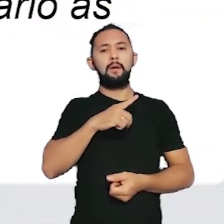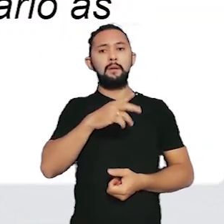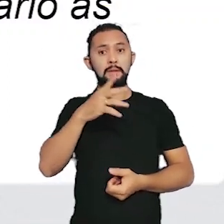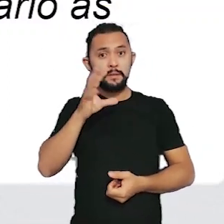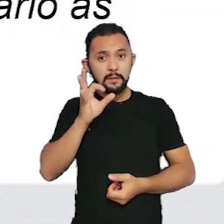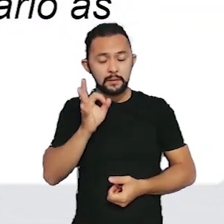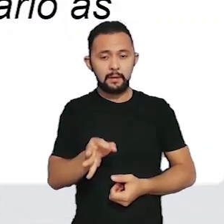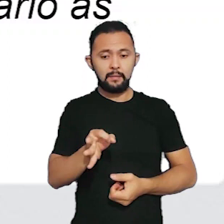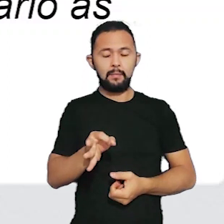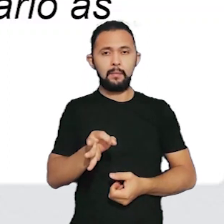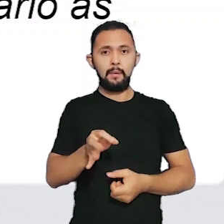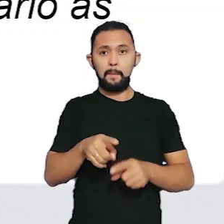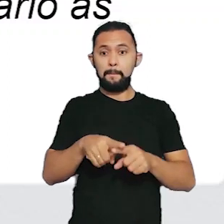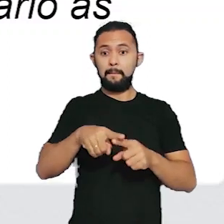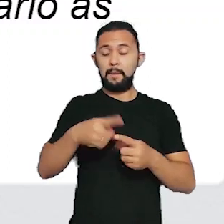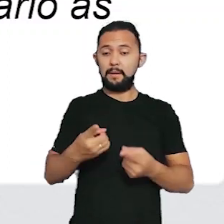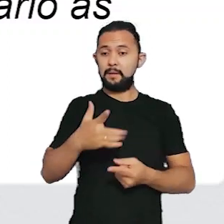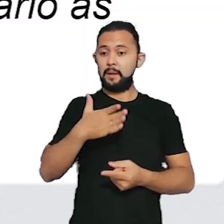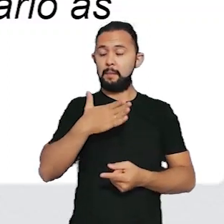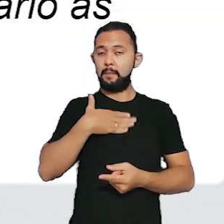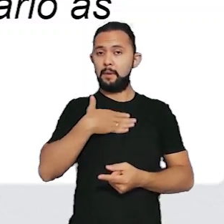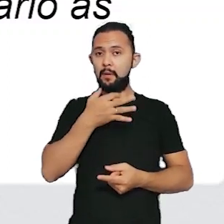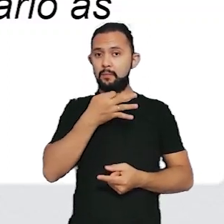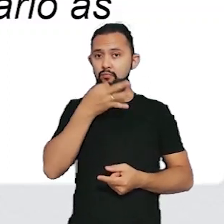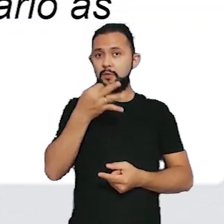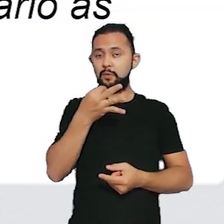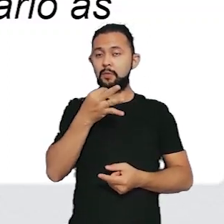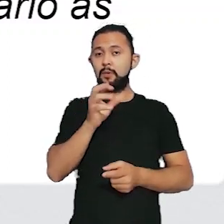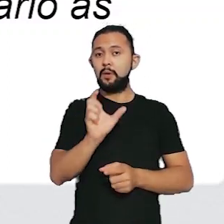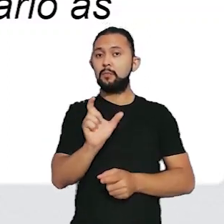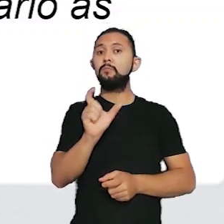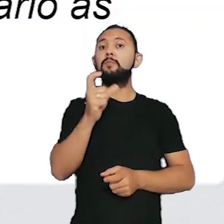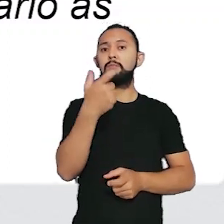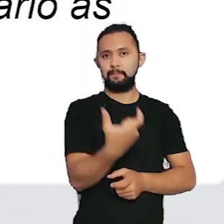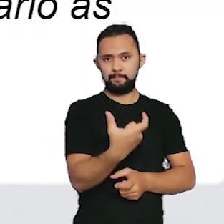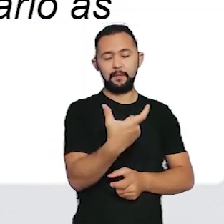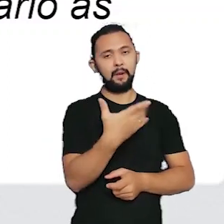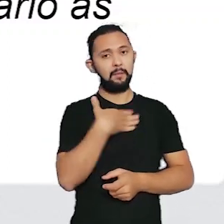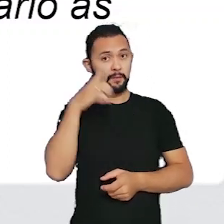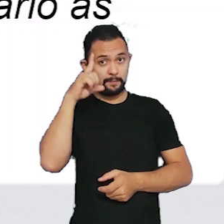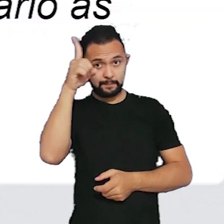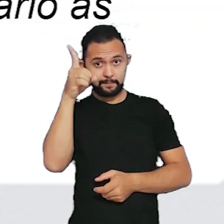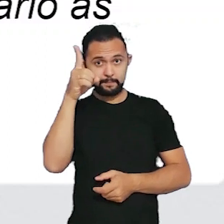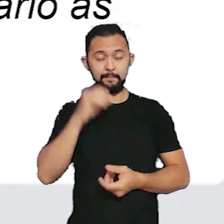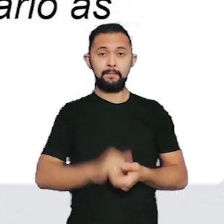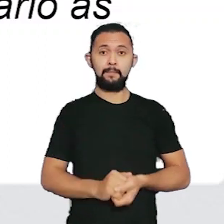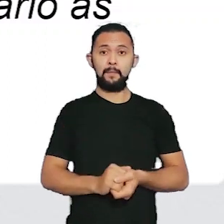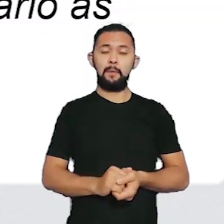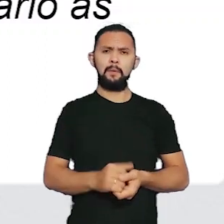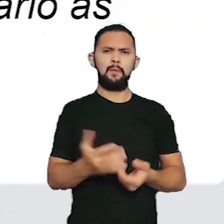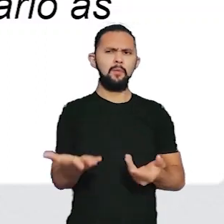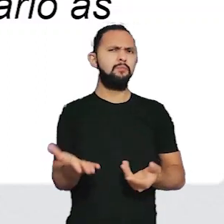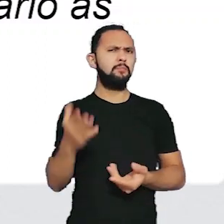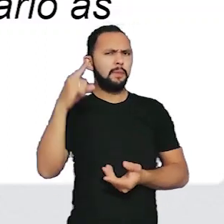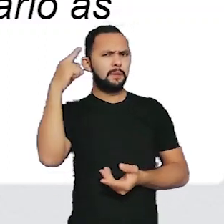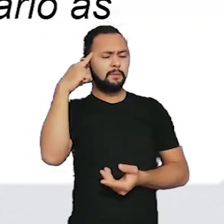posicionar-me-ei contrário às suas ideias. Então, se a pessoa tem razão, o